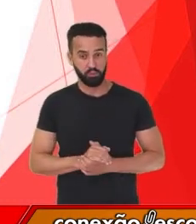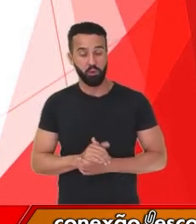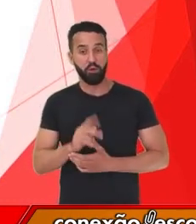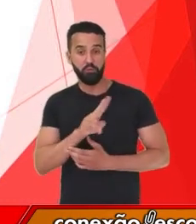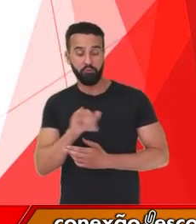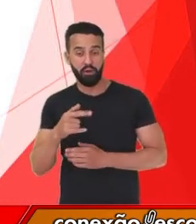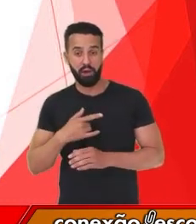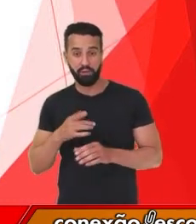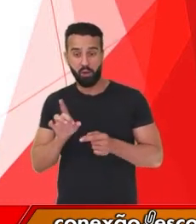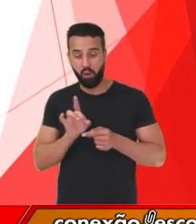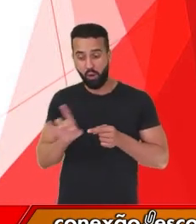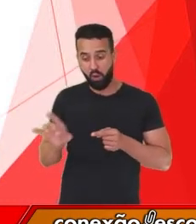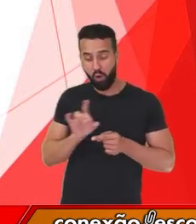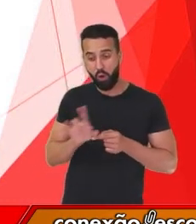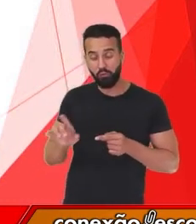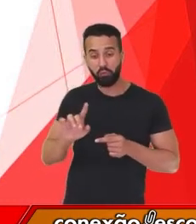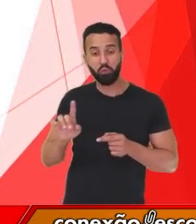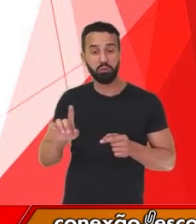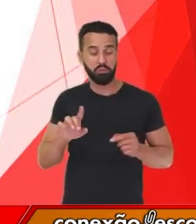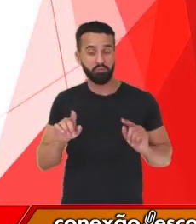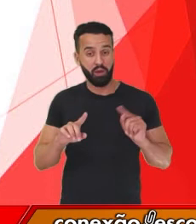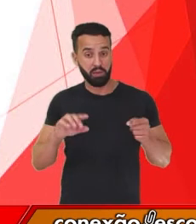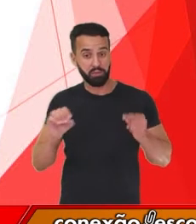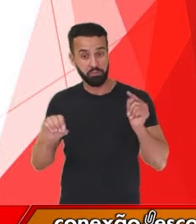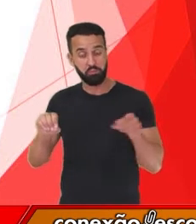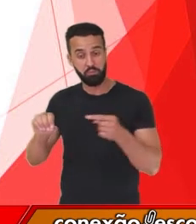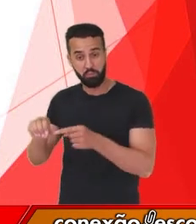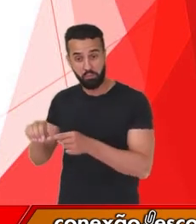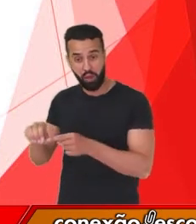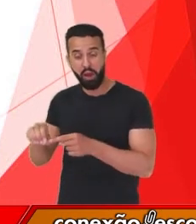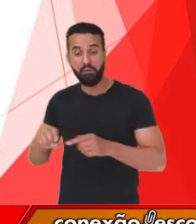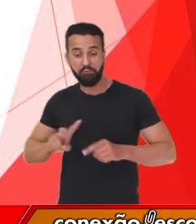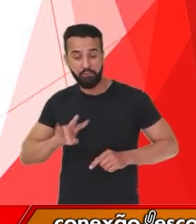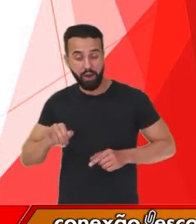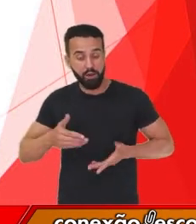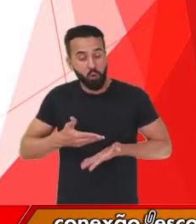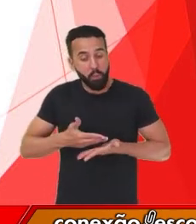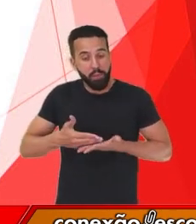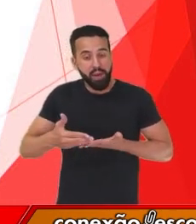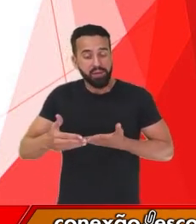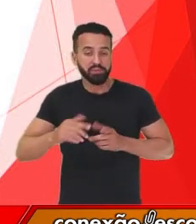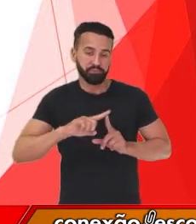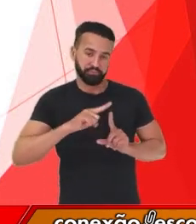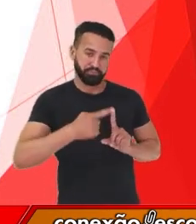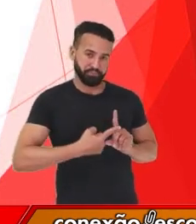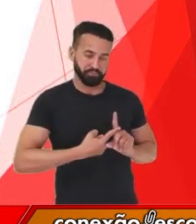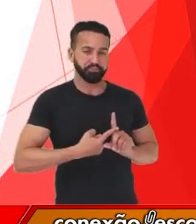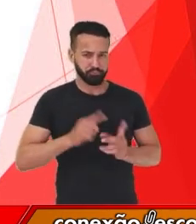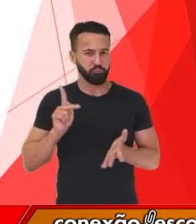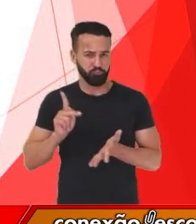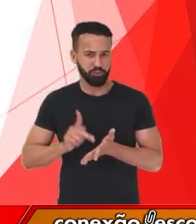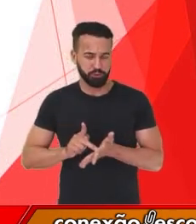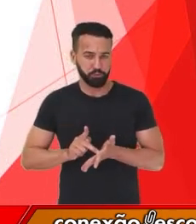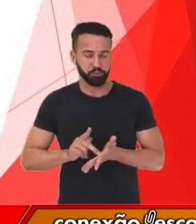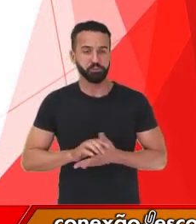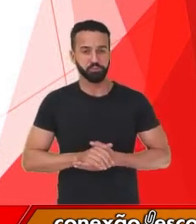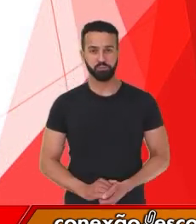se implanta aqui no útero e começa então o processo da gestação.